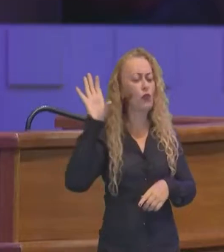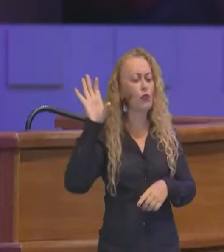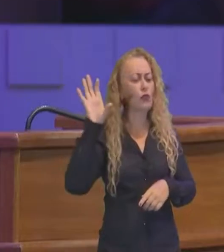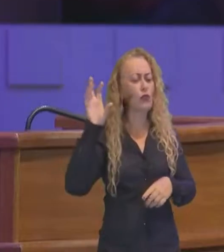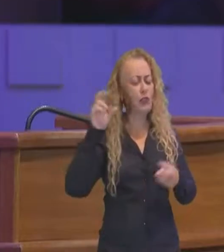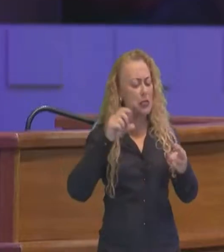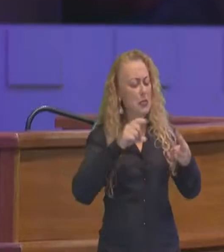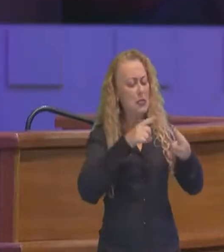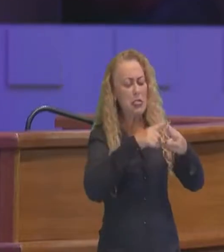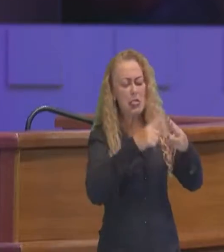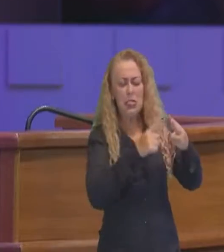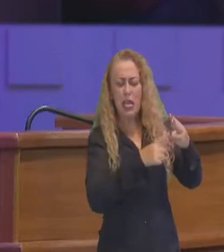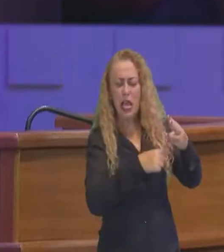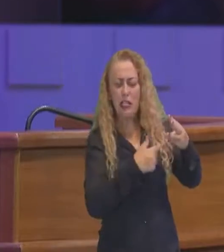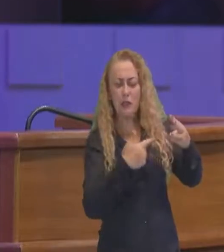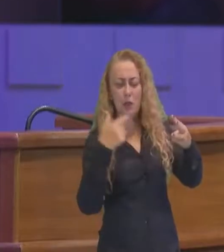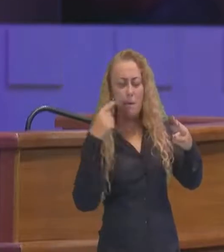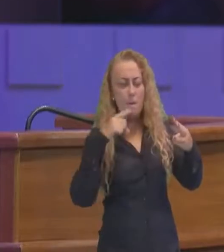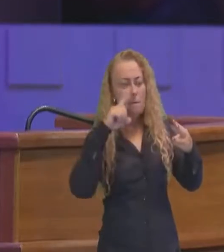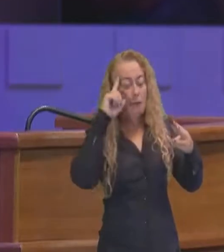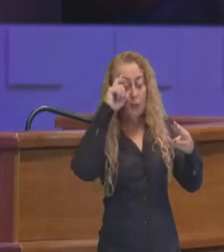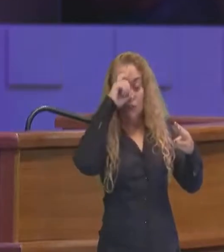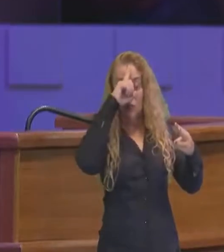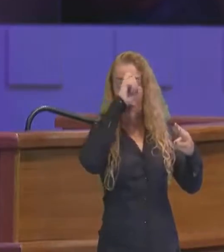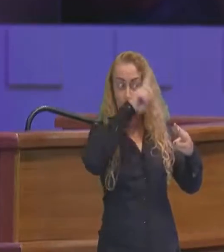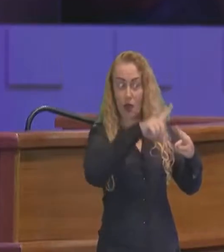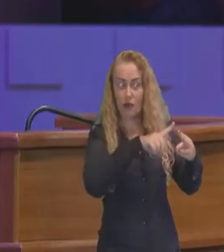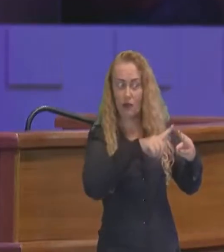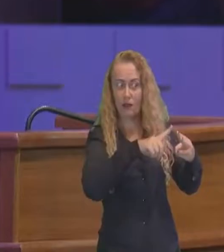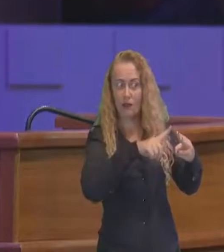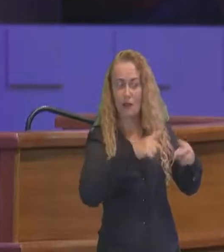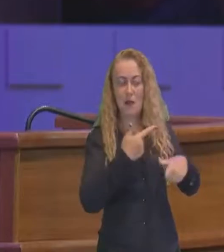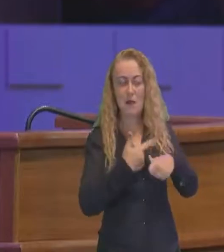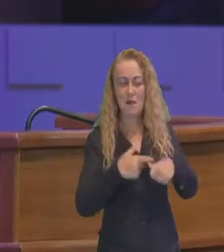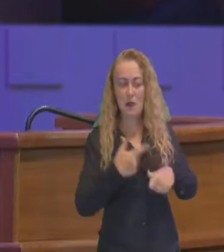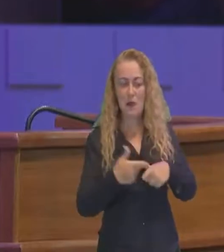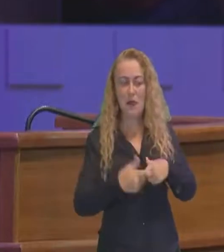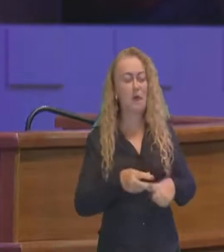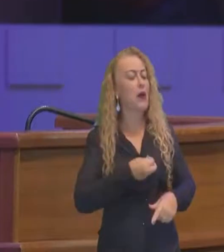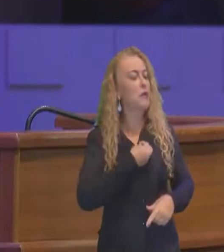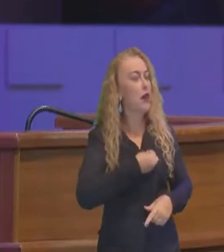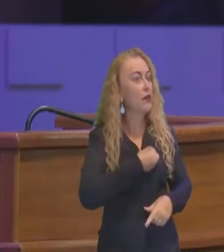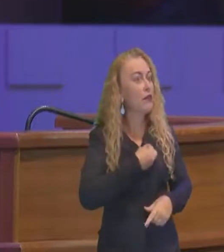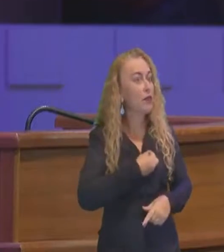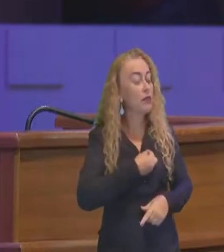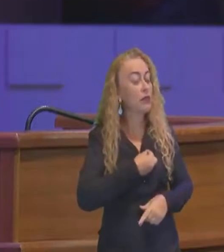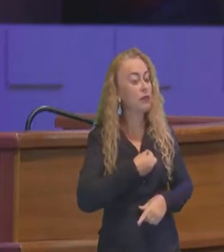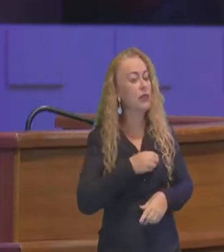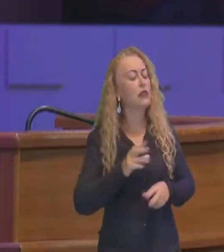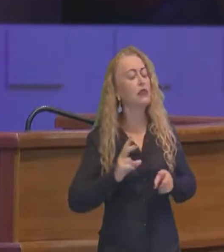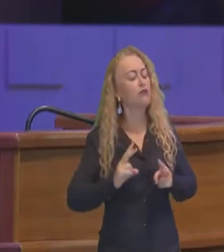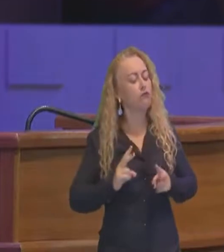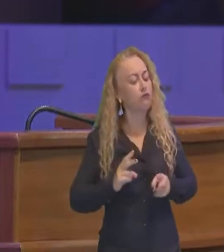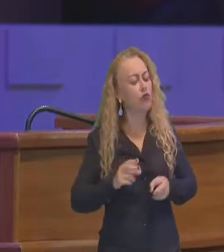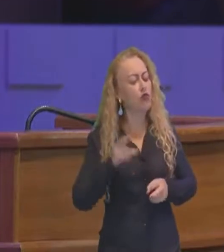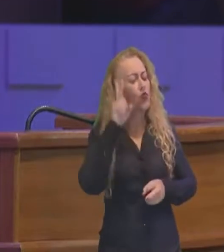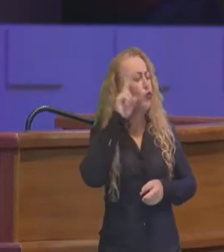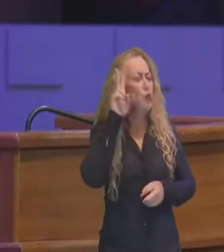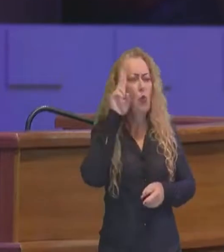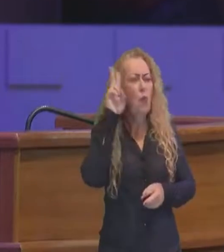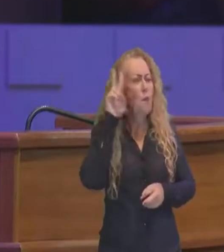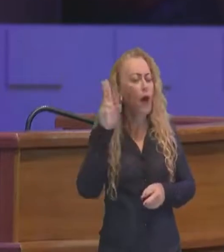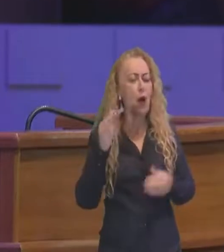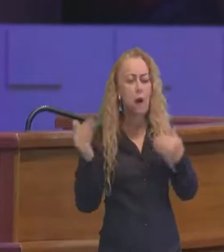3 grandes problemas que todos nós enfrentamos e que normalmente são os